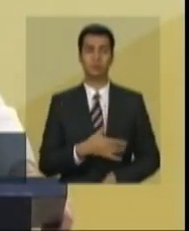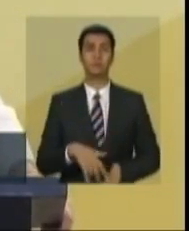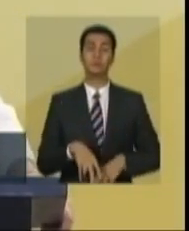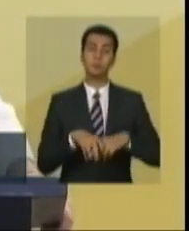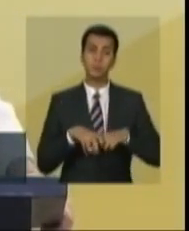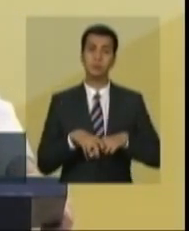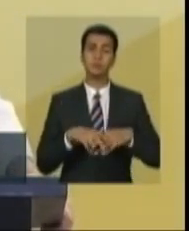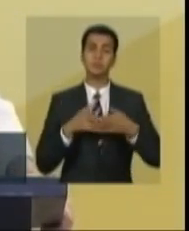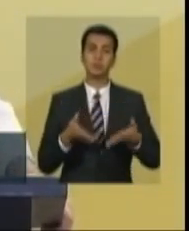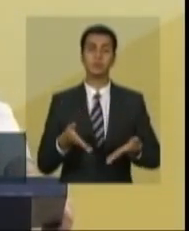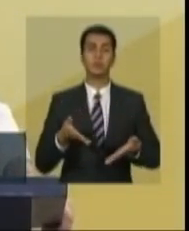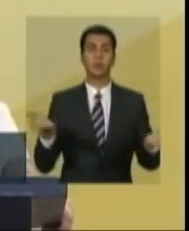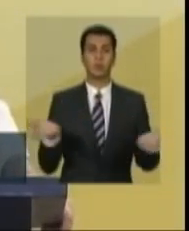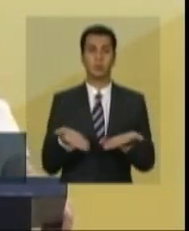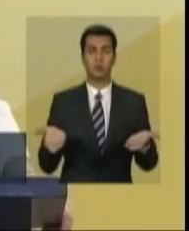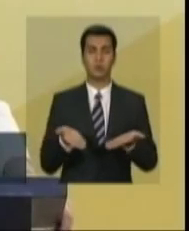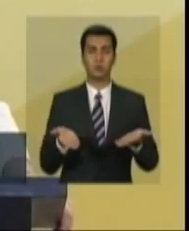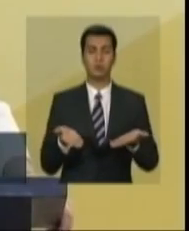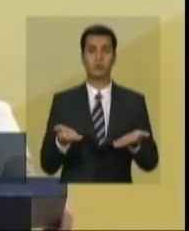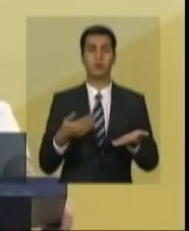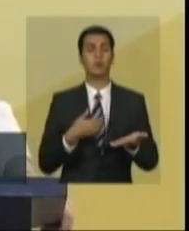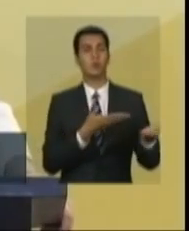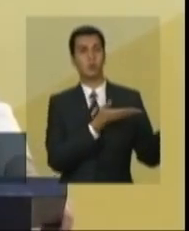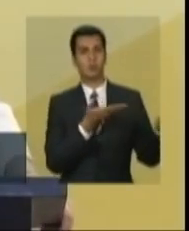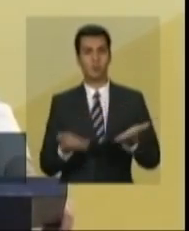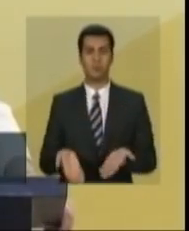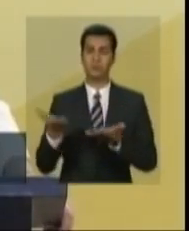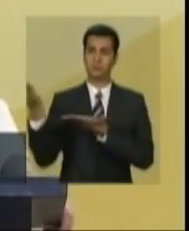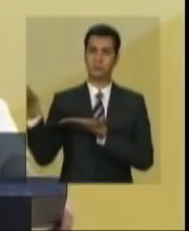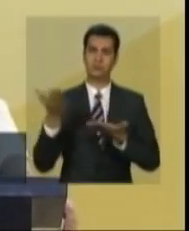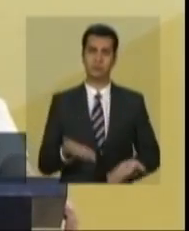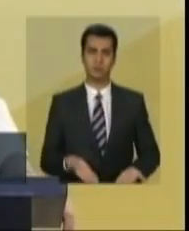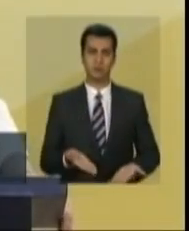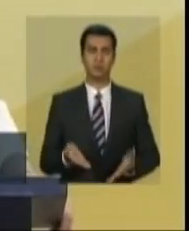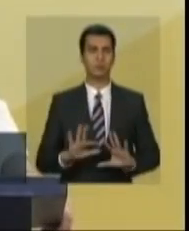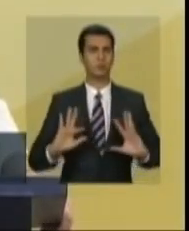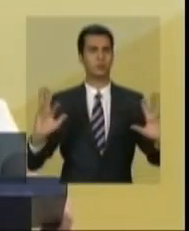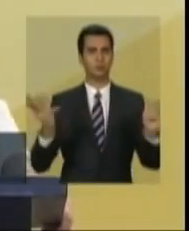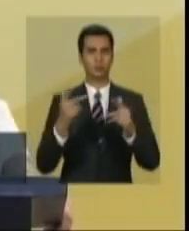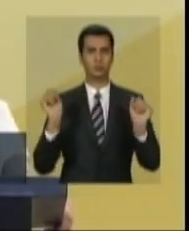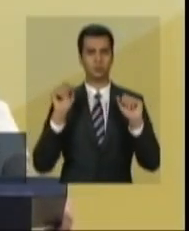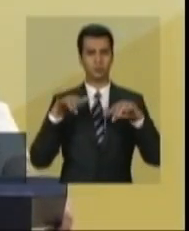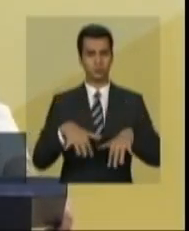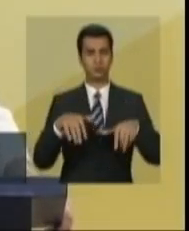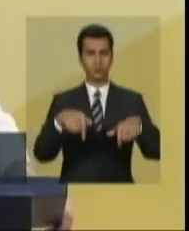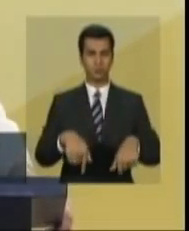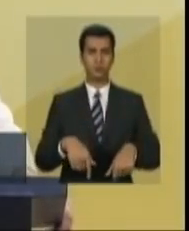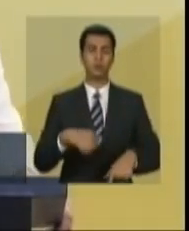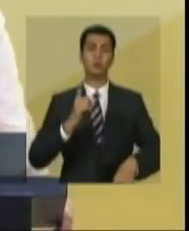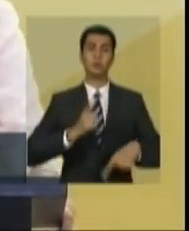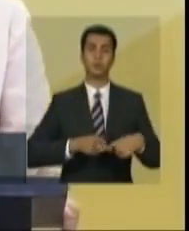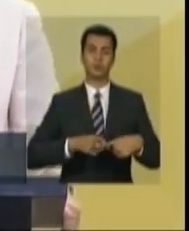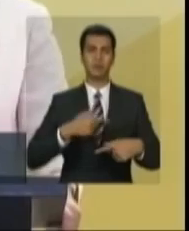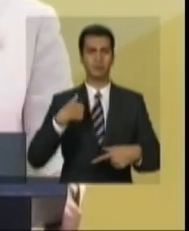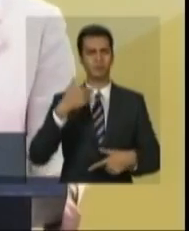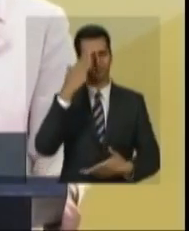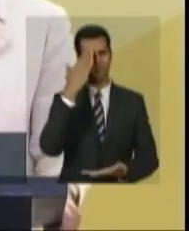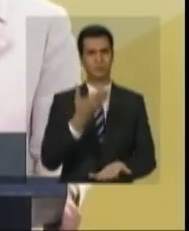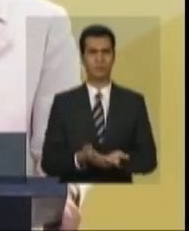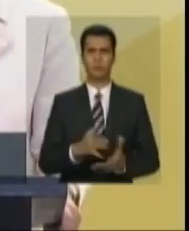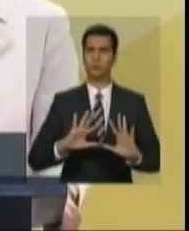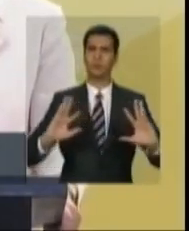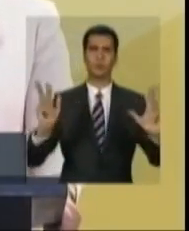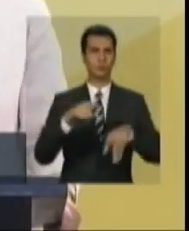isso que hoje convidei os senhores para estar aqui, porque sei que, como eu, todos